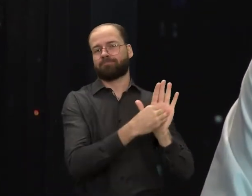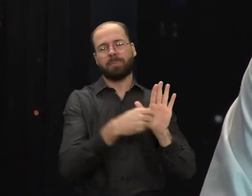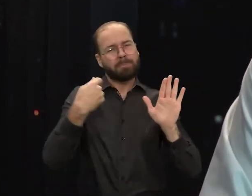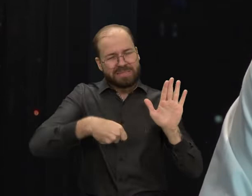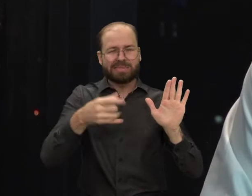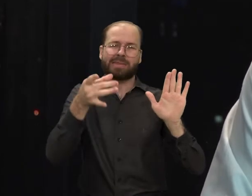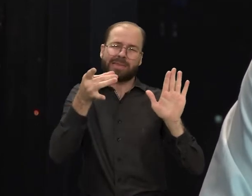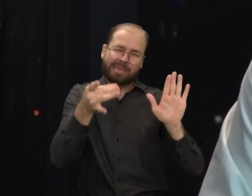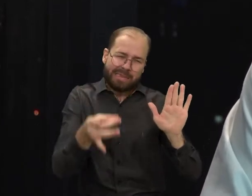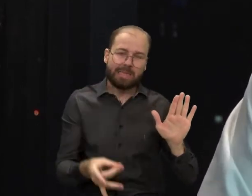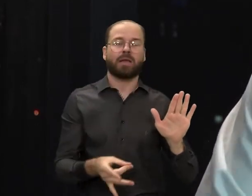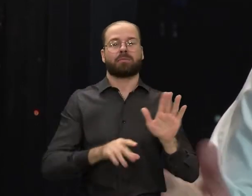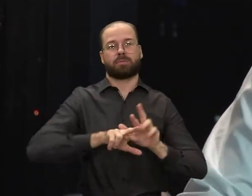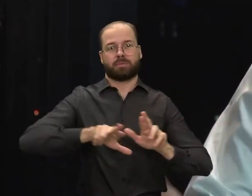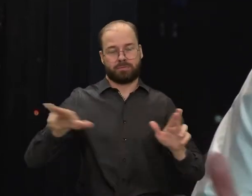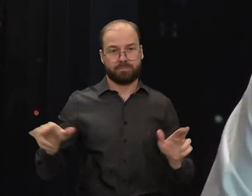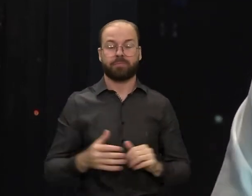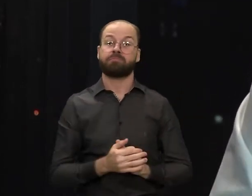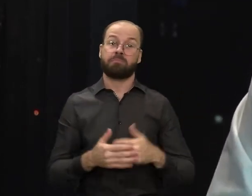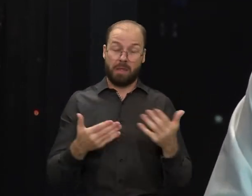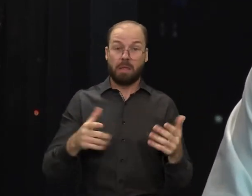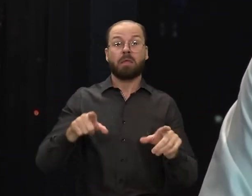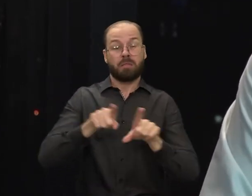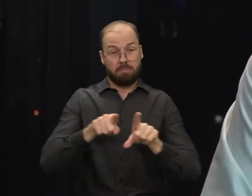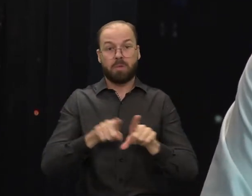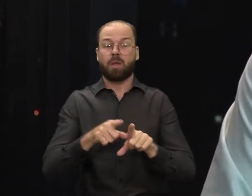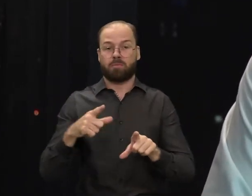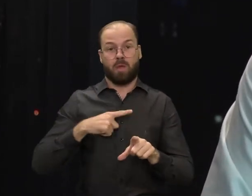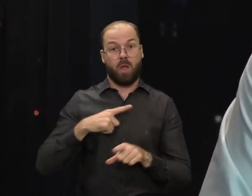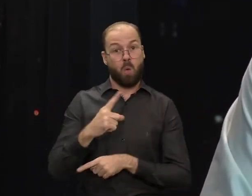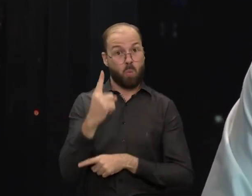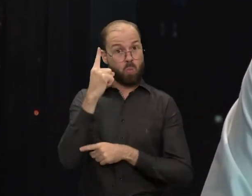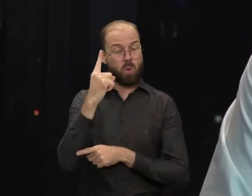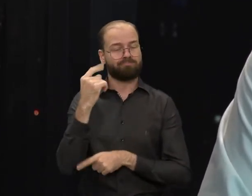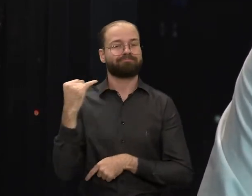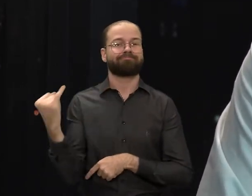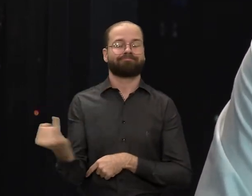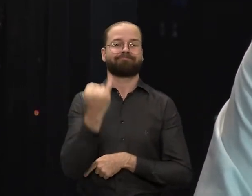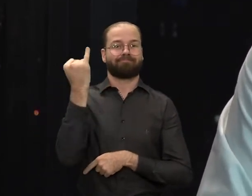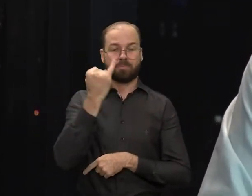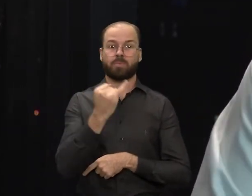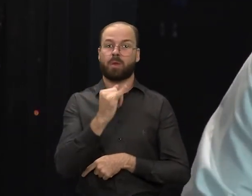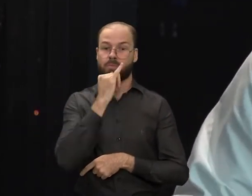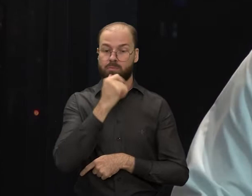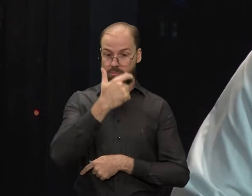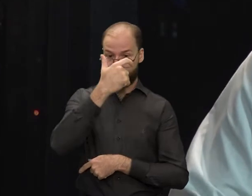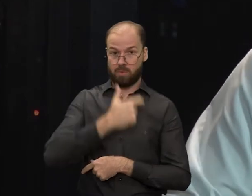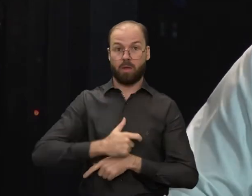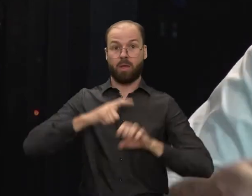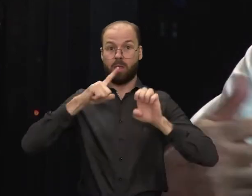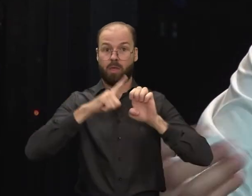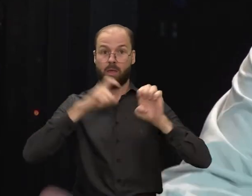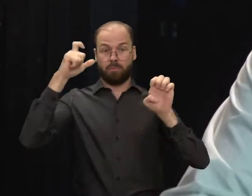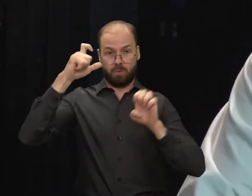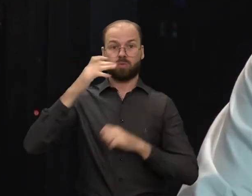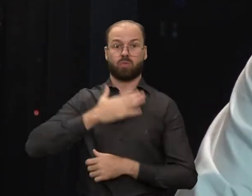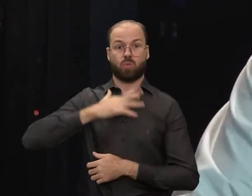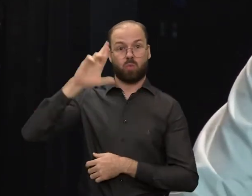Então, e tem um detalhe que é importante. O empreendedor, ele